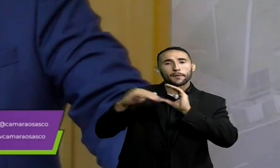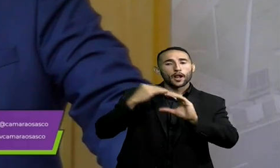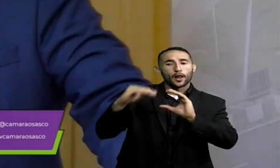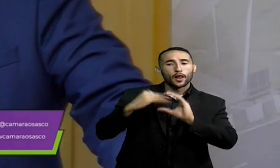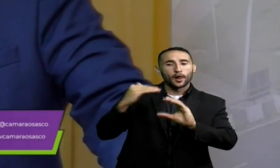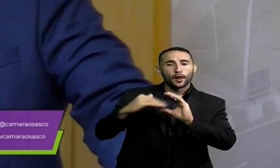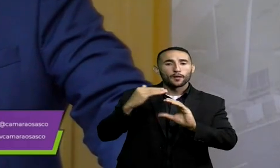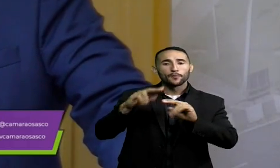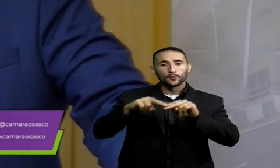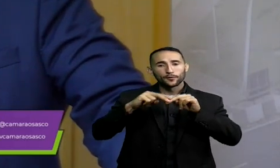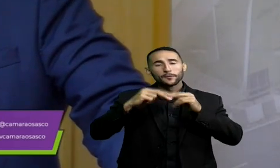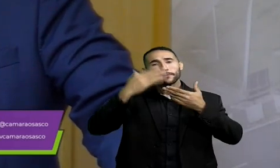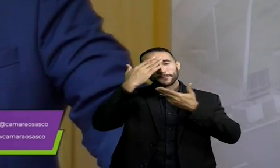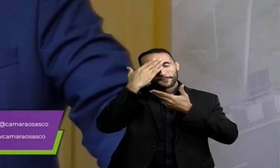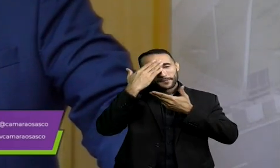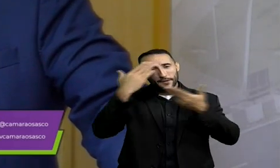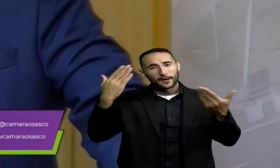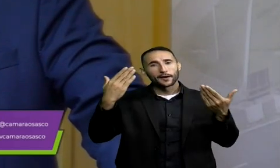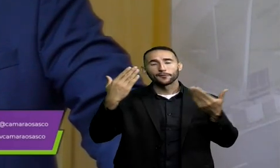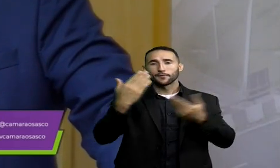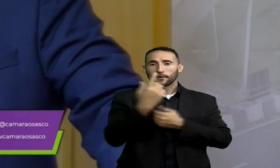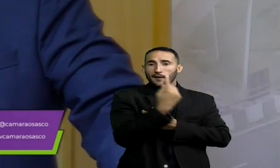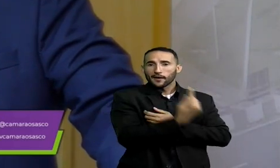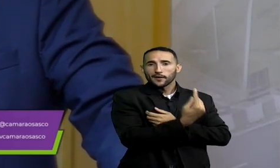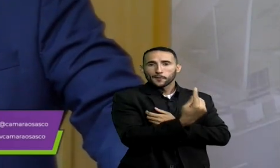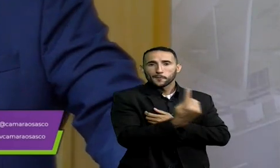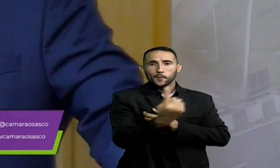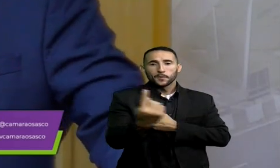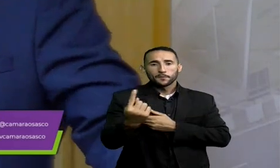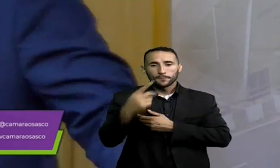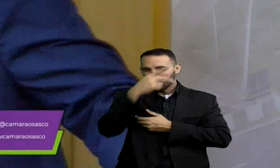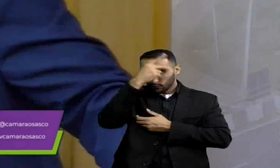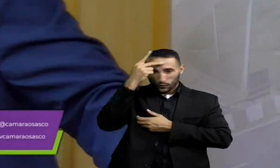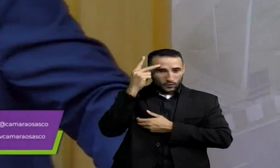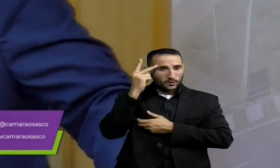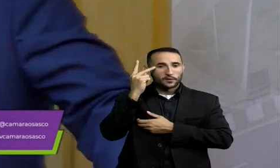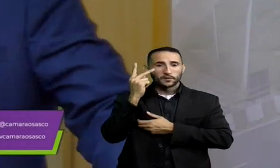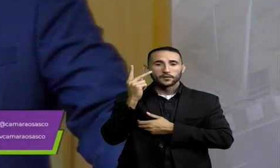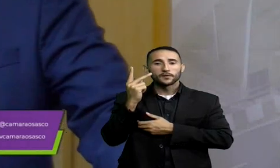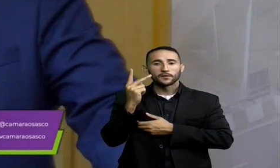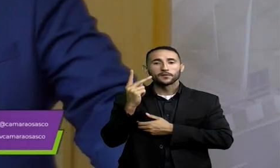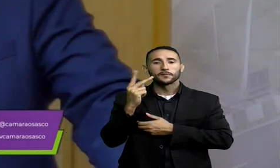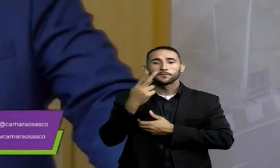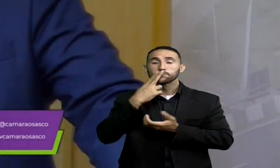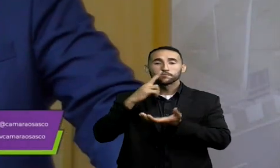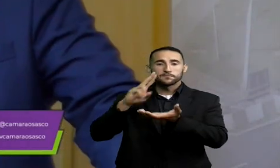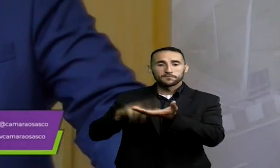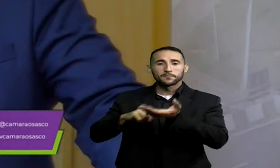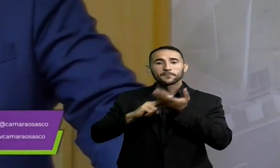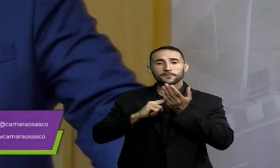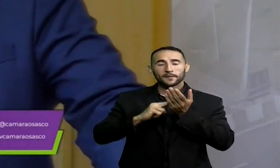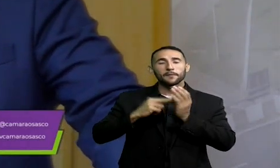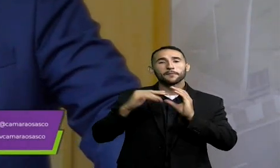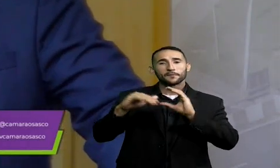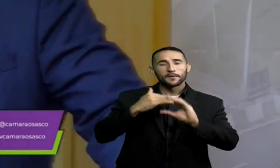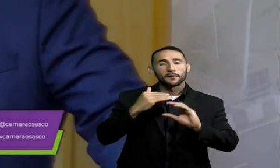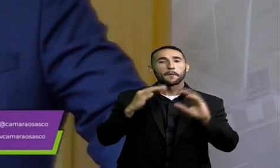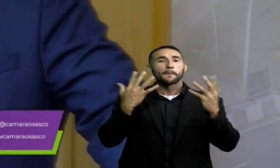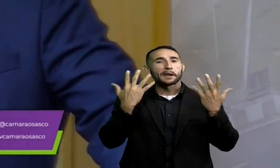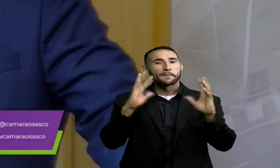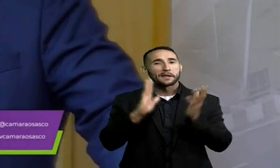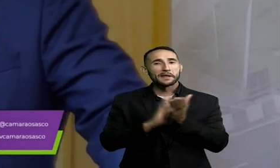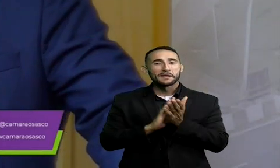demais a cada um de vocês que mandaram mandaram os parabéns para